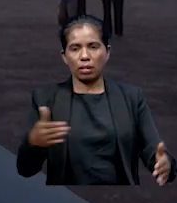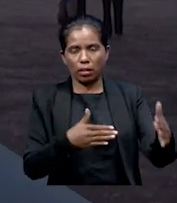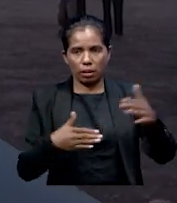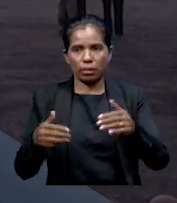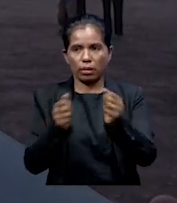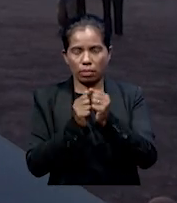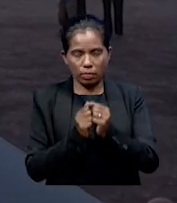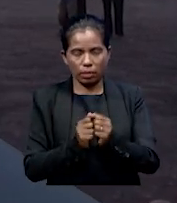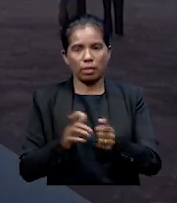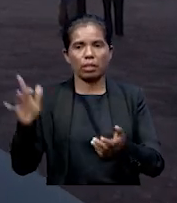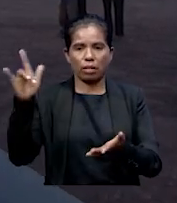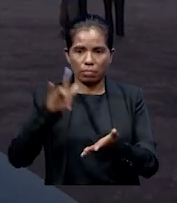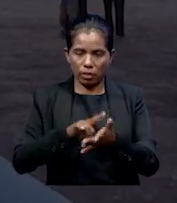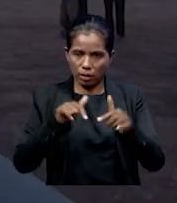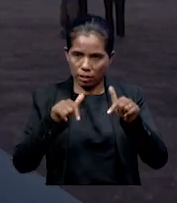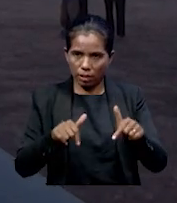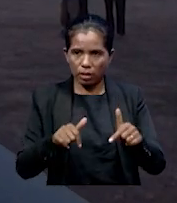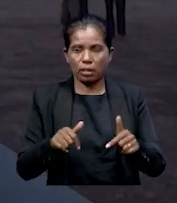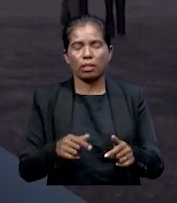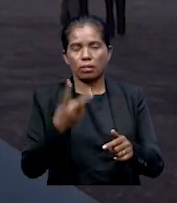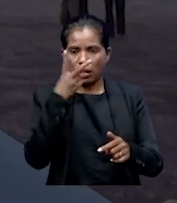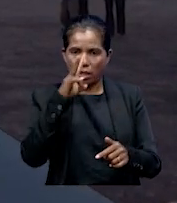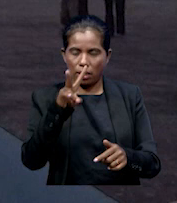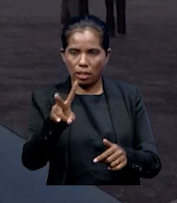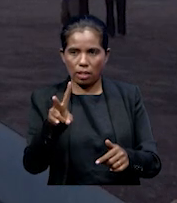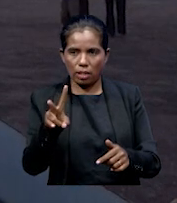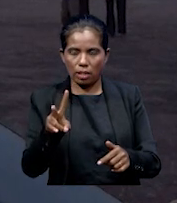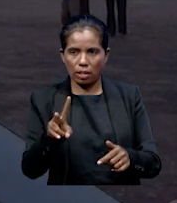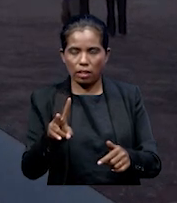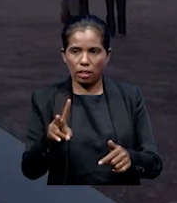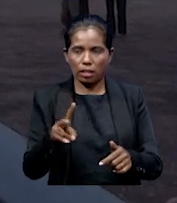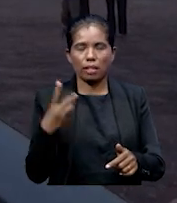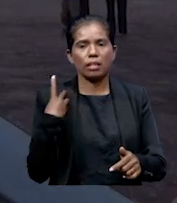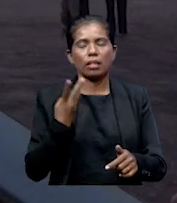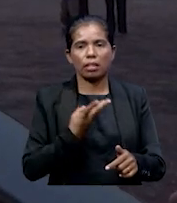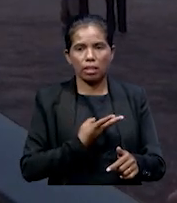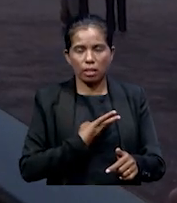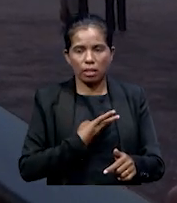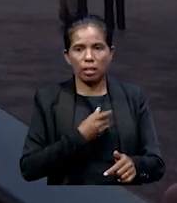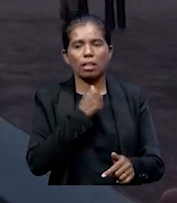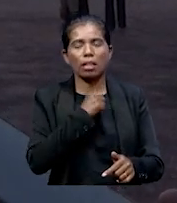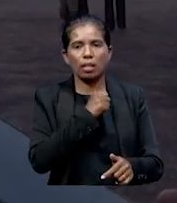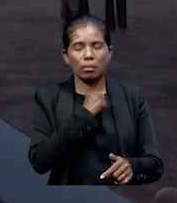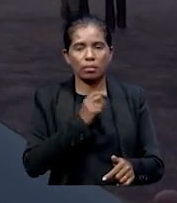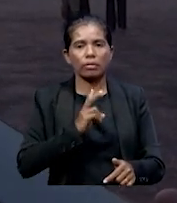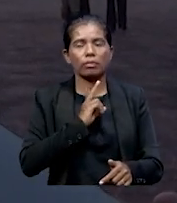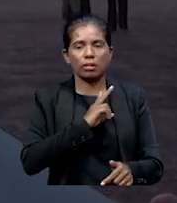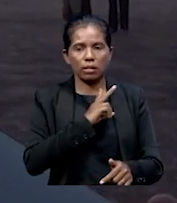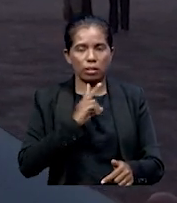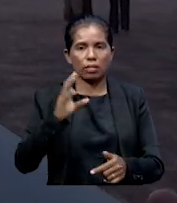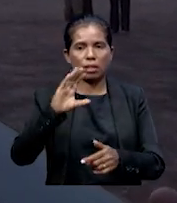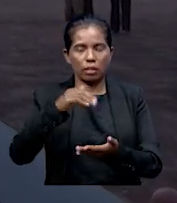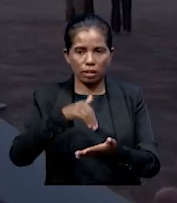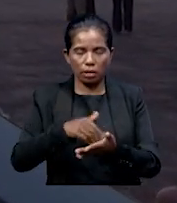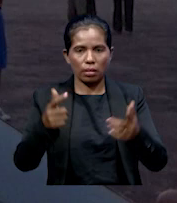é o aeroporto Sidané, onde assiste o ensaio, a iminência, a meditória de Nelé, e está